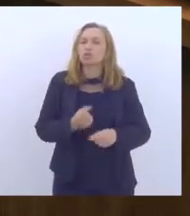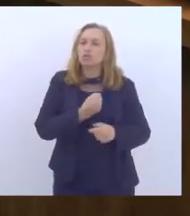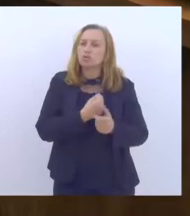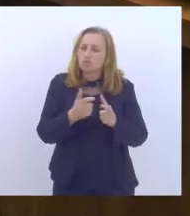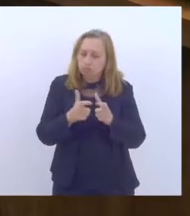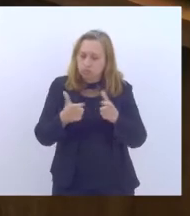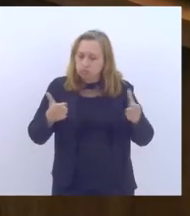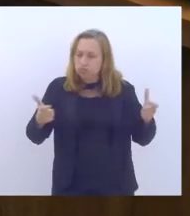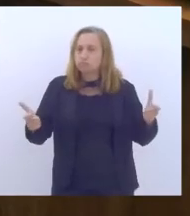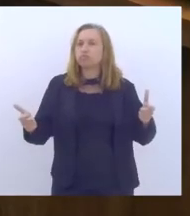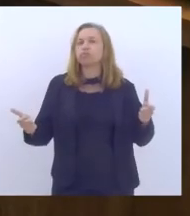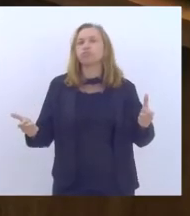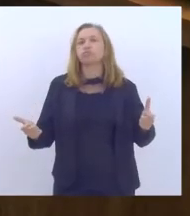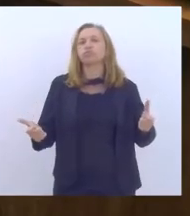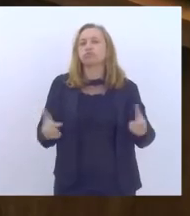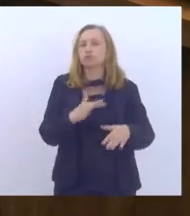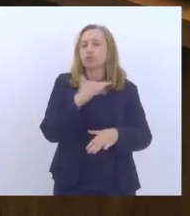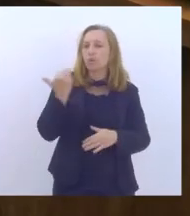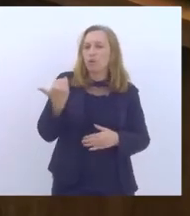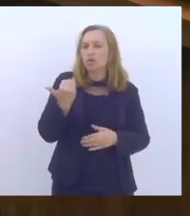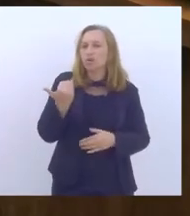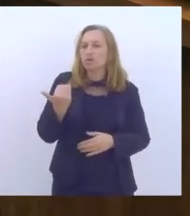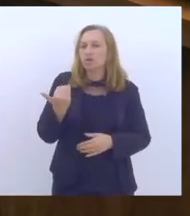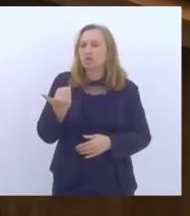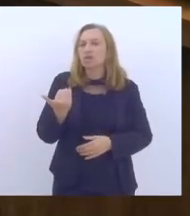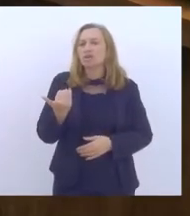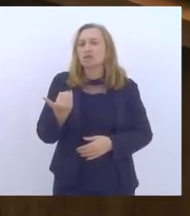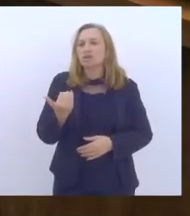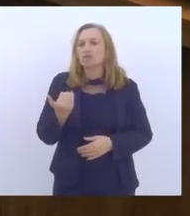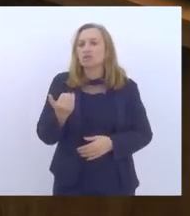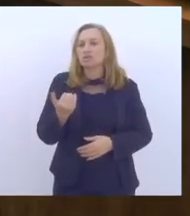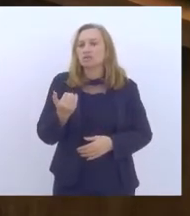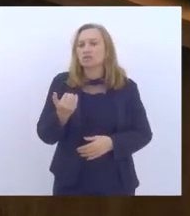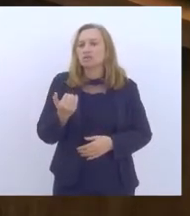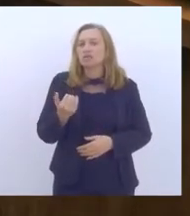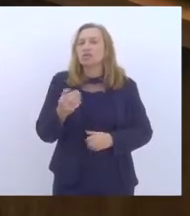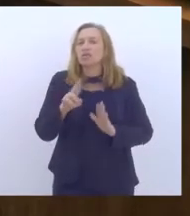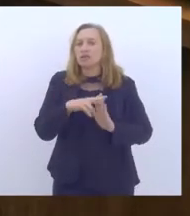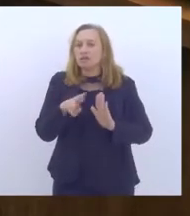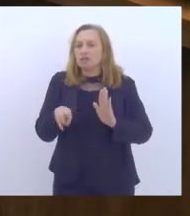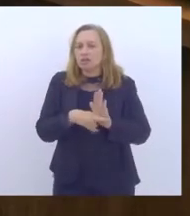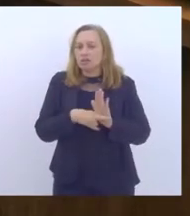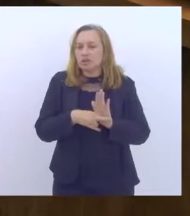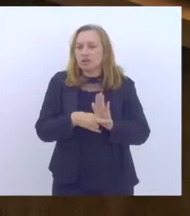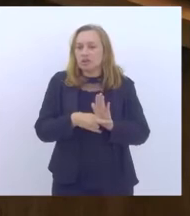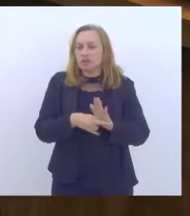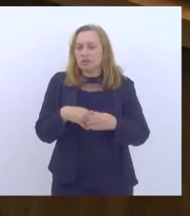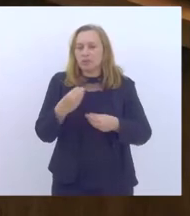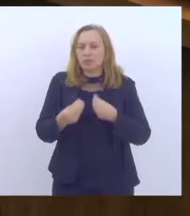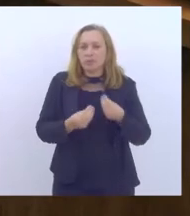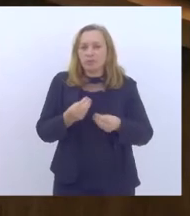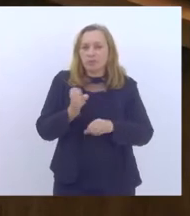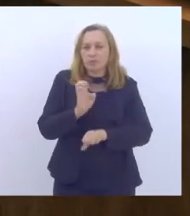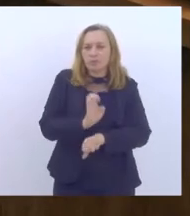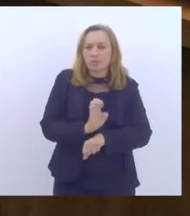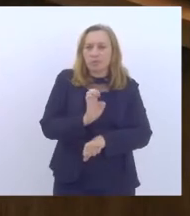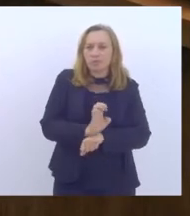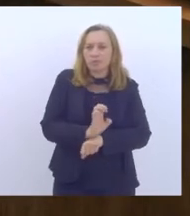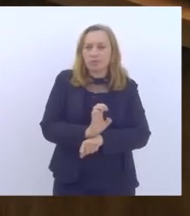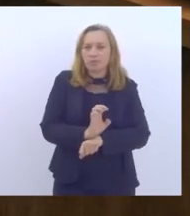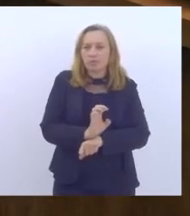aumentando as estatísticas não são nenhuma exceção são a regra da forma como o estado